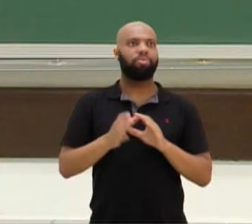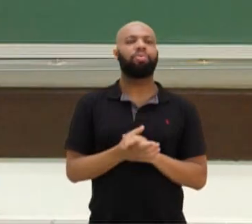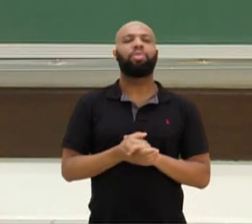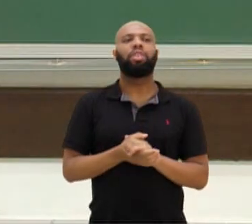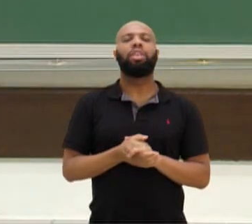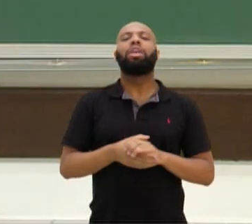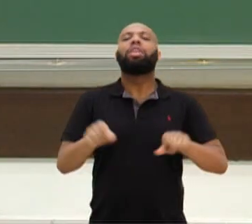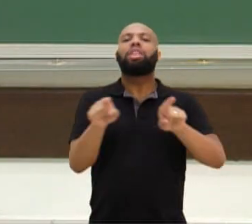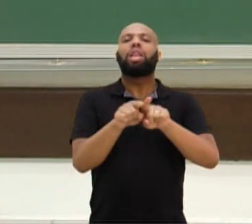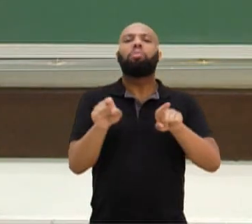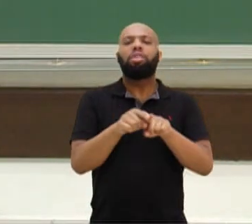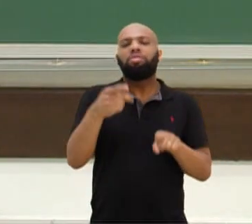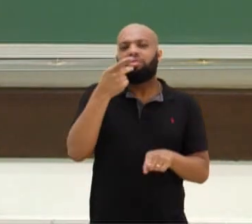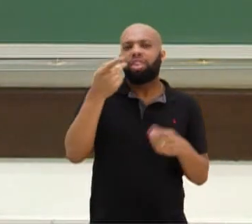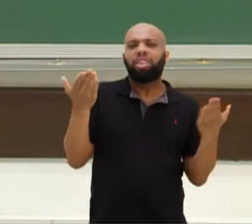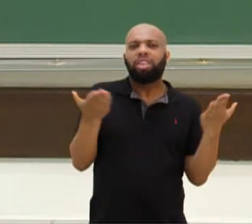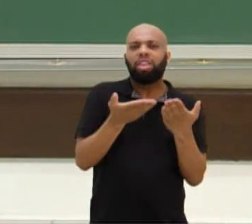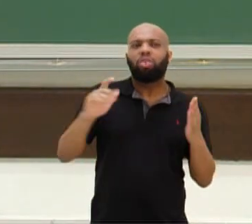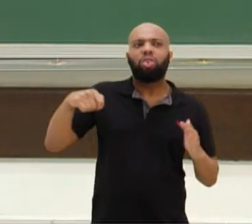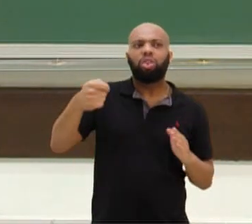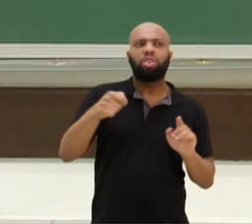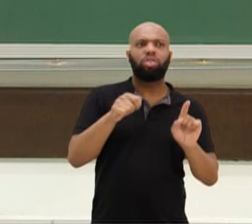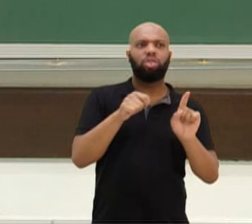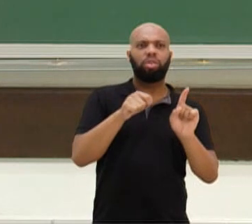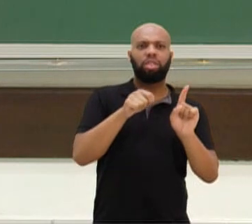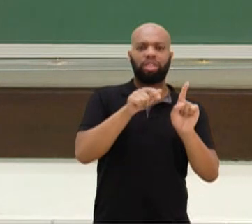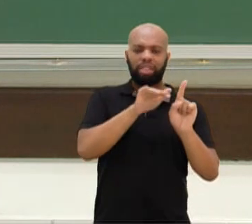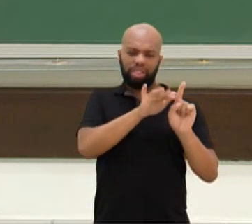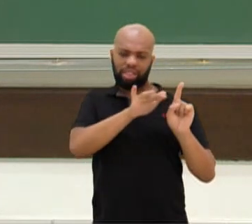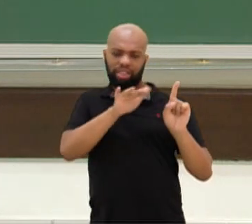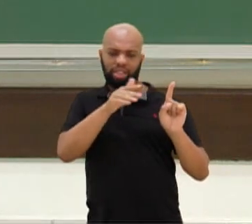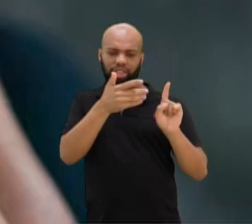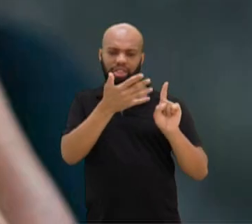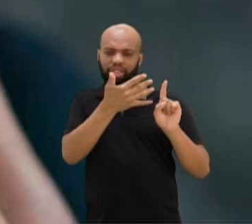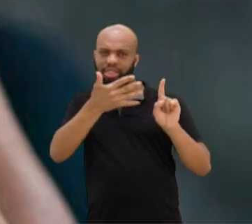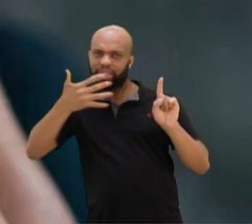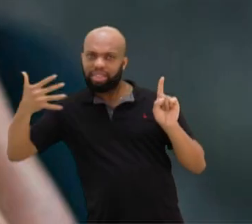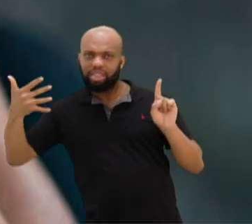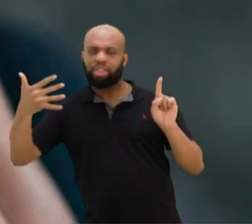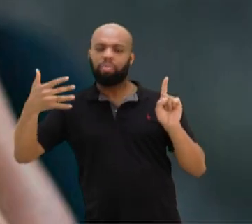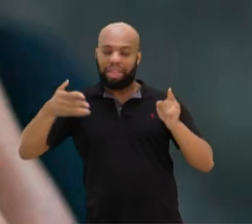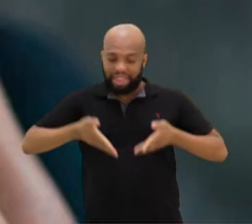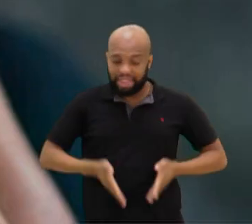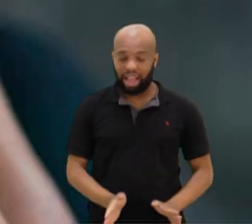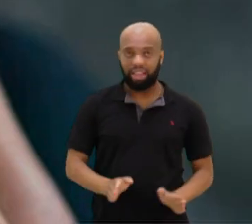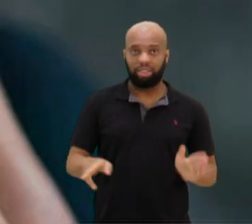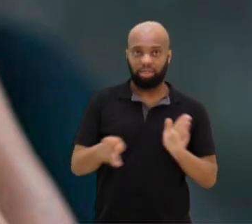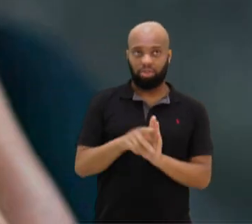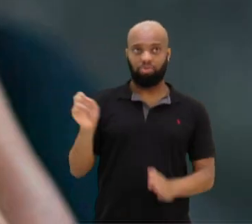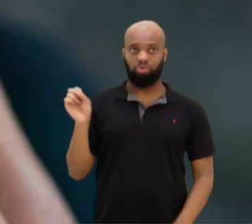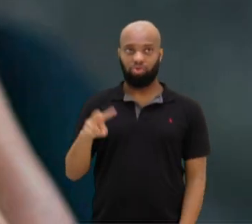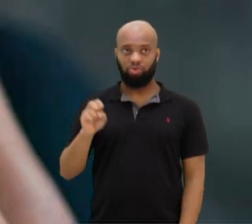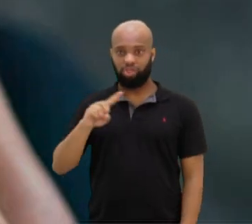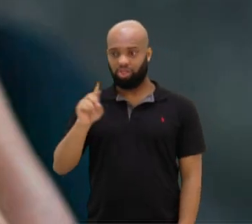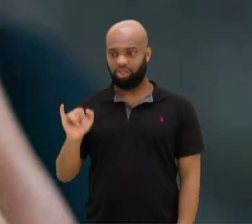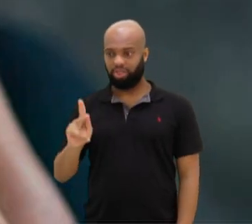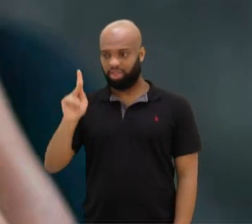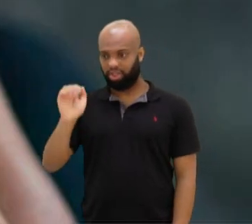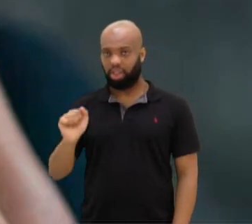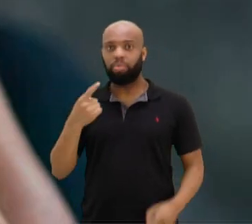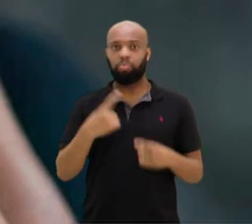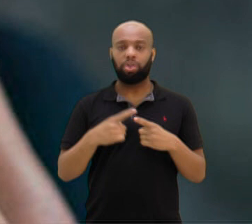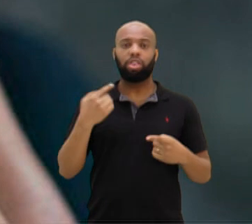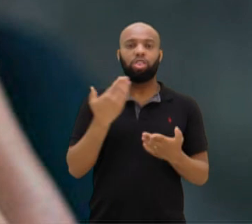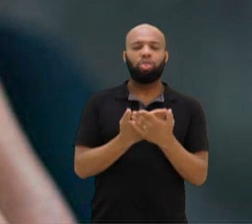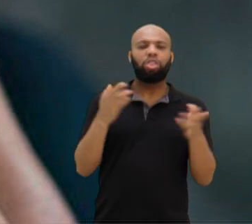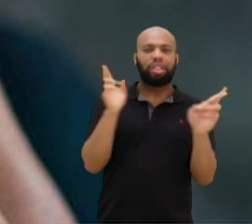A gente vai falar agora, gente, da síndrome congênita do vírus Zika. A gente ouviu falar bastante relacionando